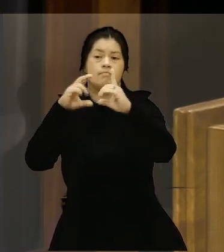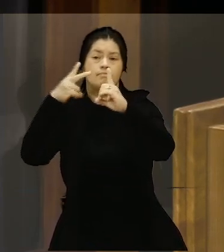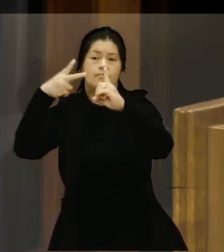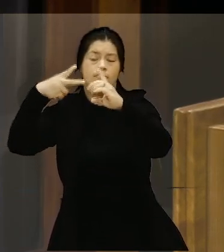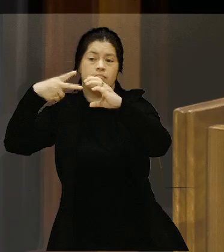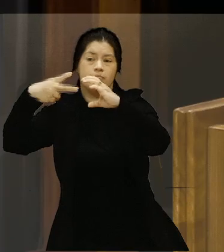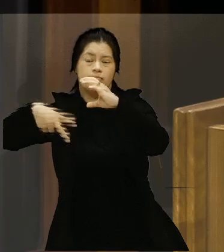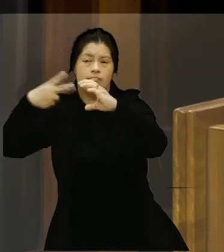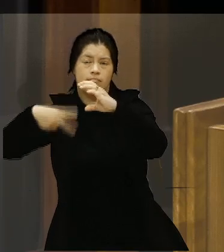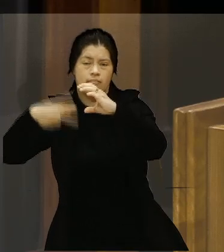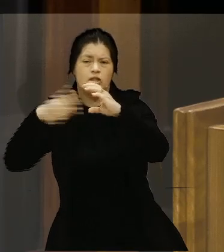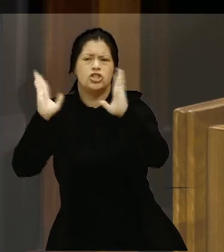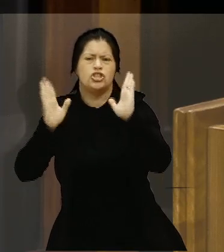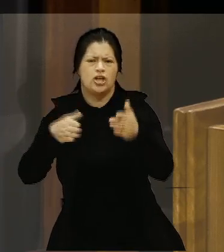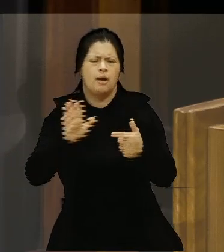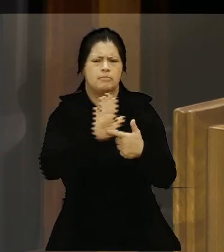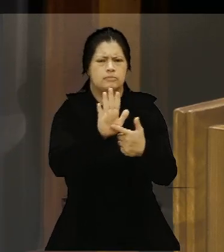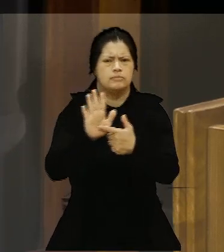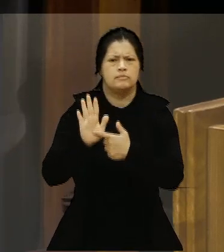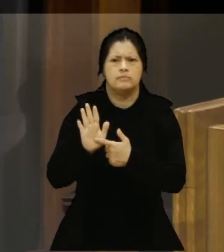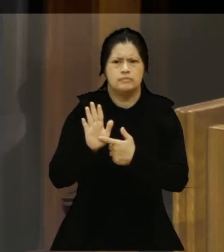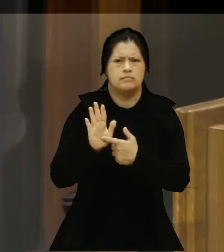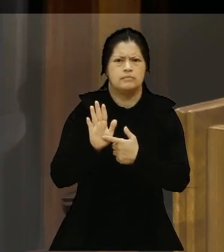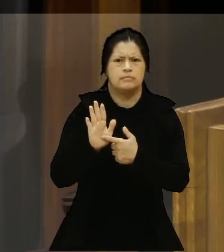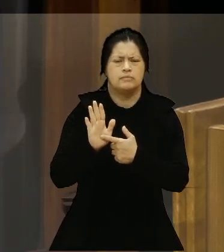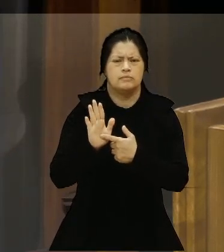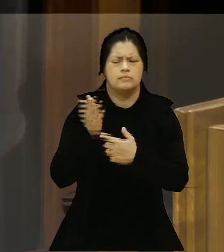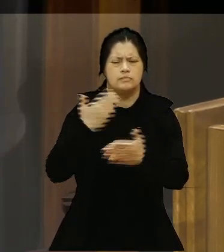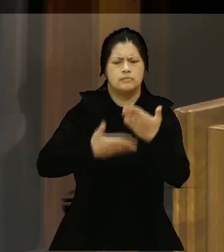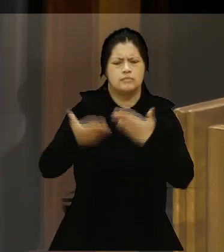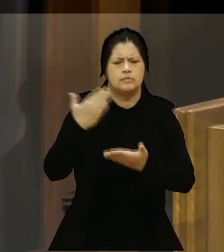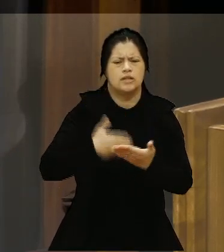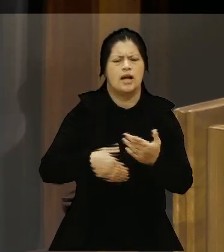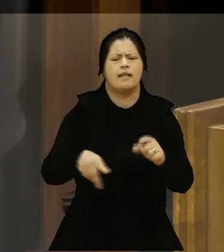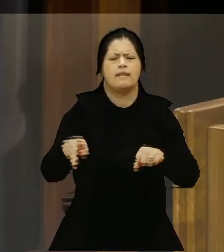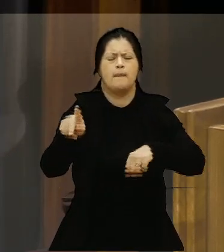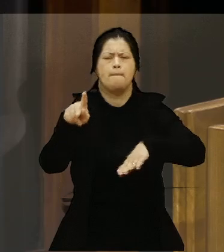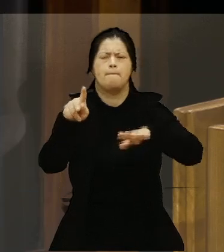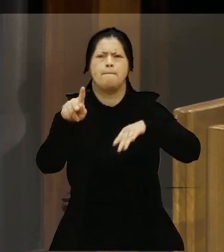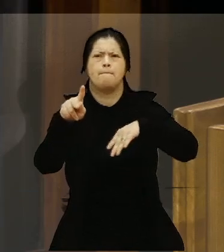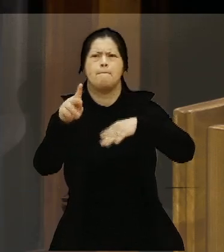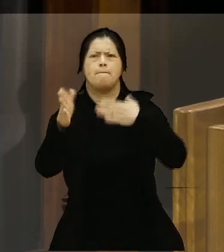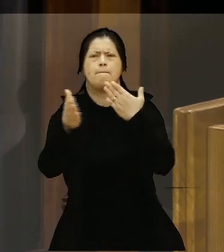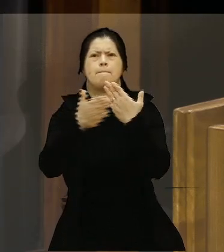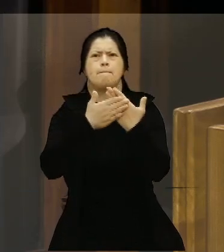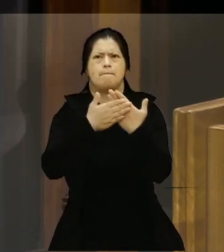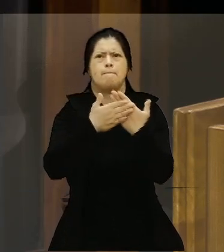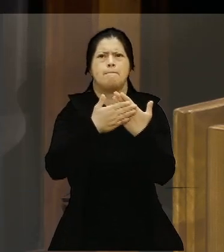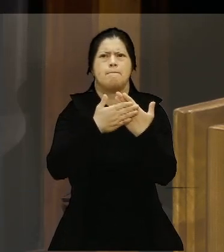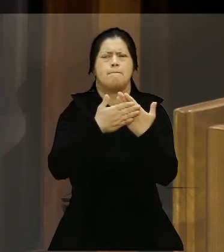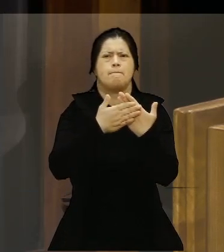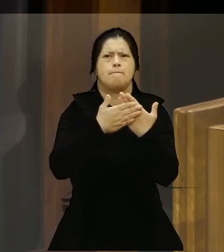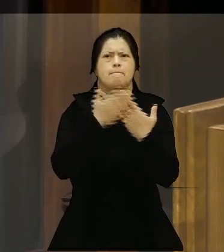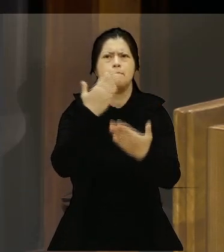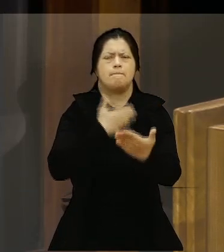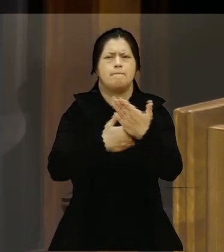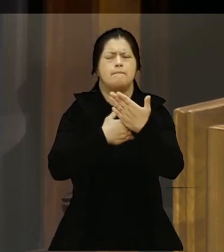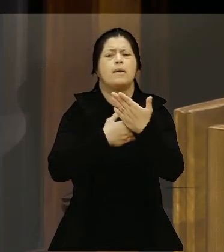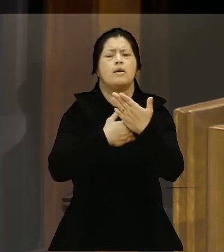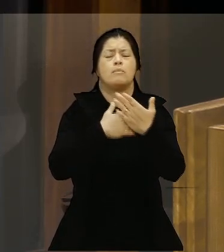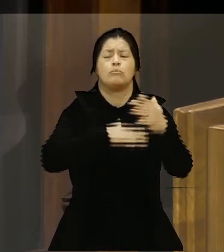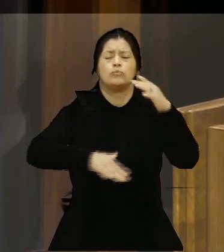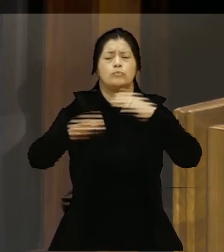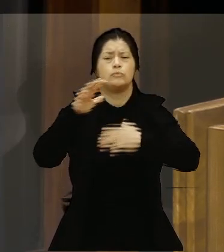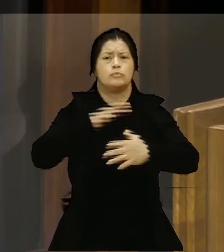muitos colegas aqui, tem um papel essencial, né, em promover essa mobilização para que